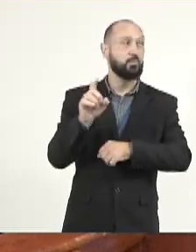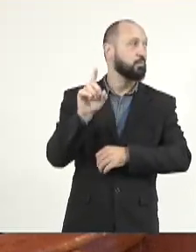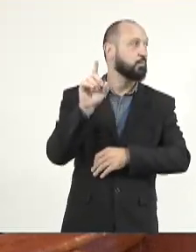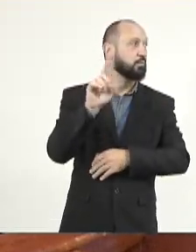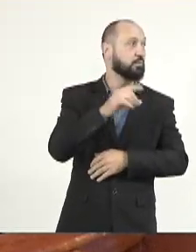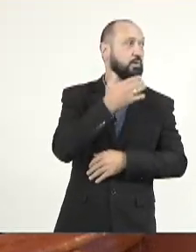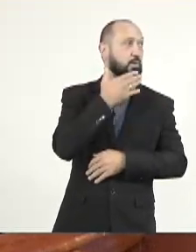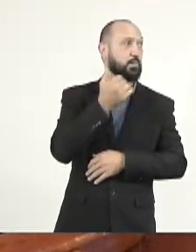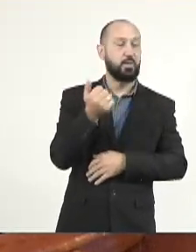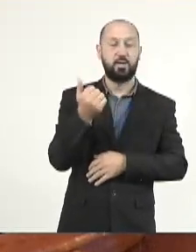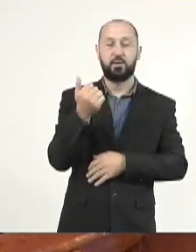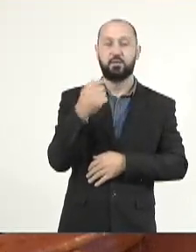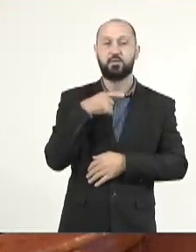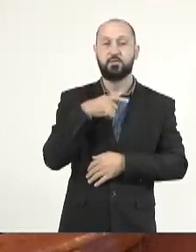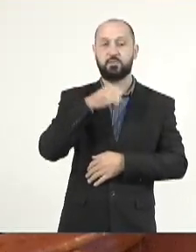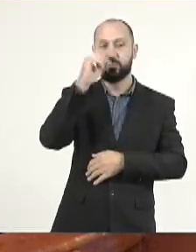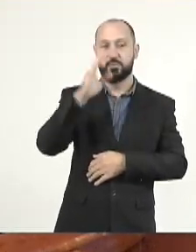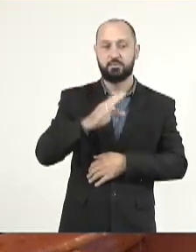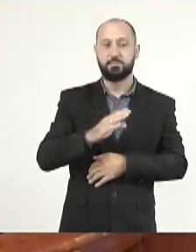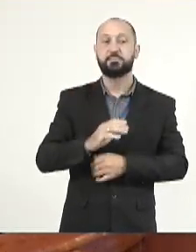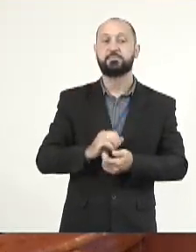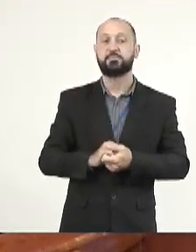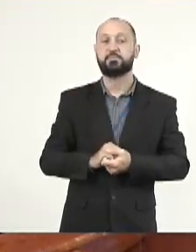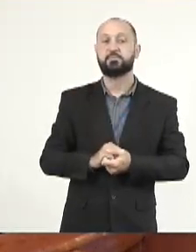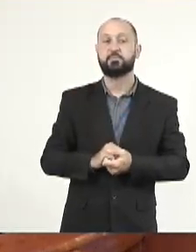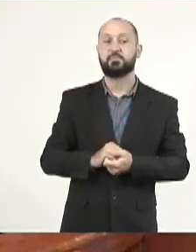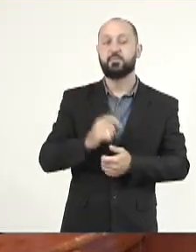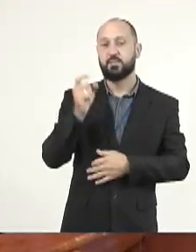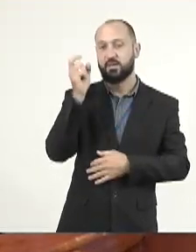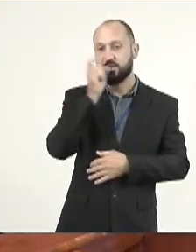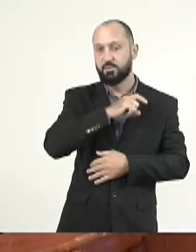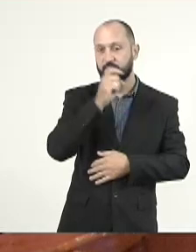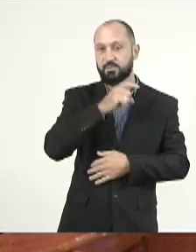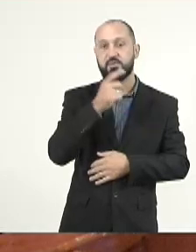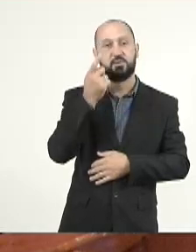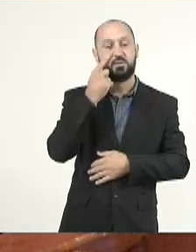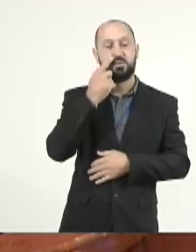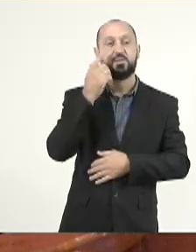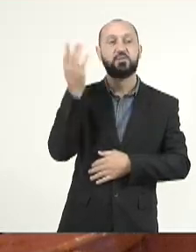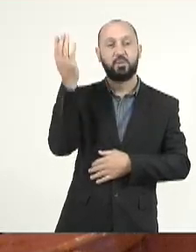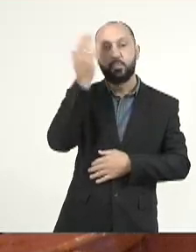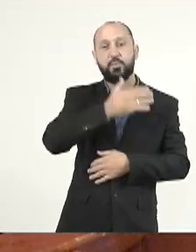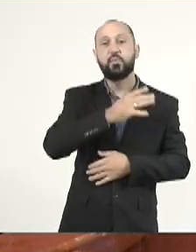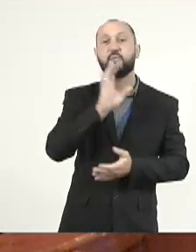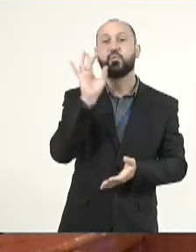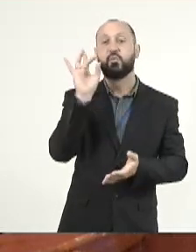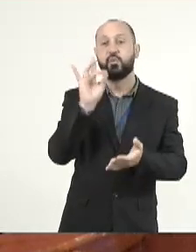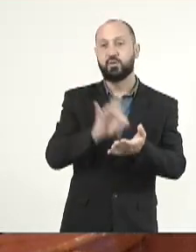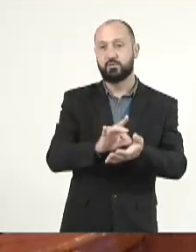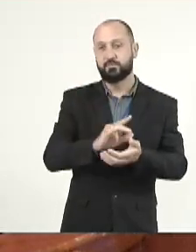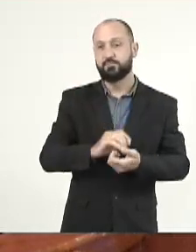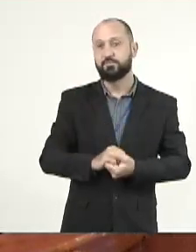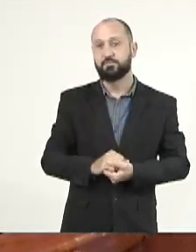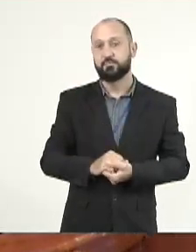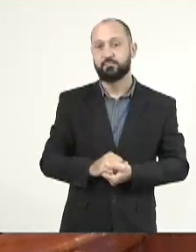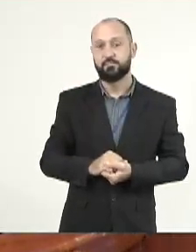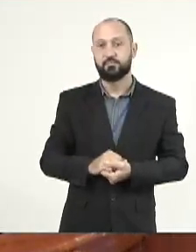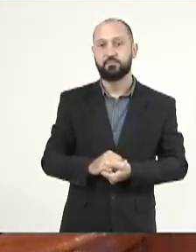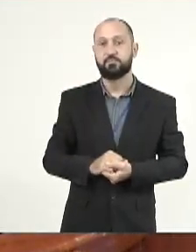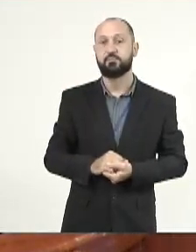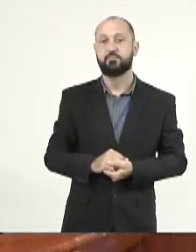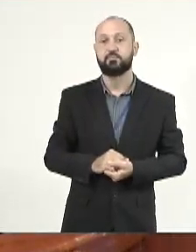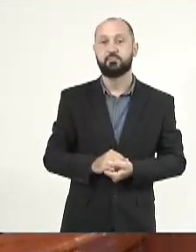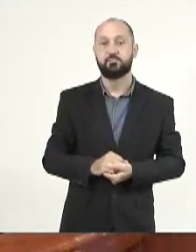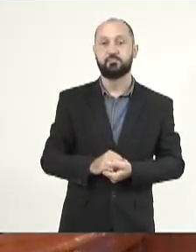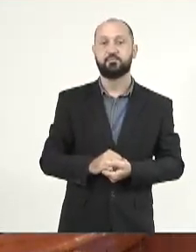melhores para todo o povo brasileiro. E essa mentiraiada nós vamos combater com verdade,